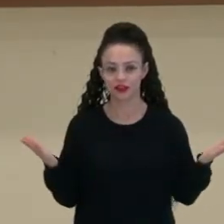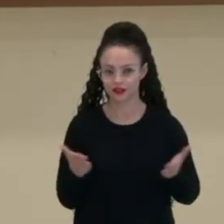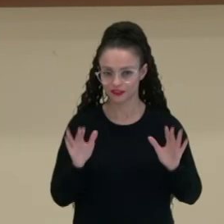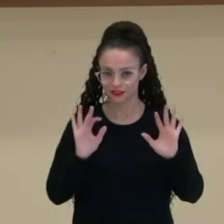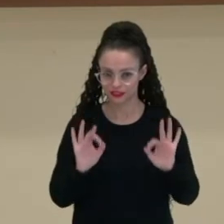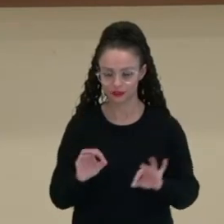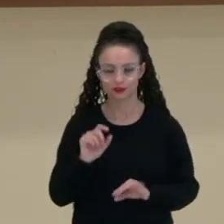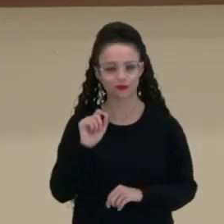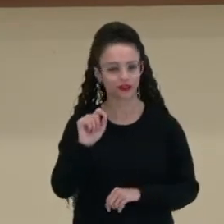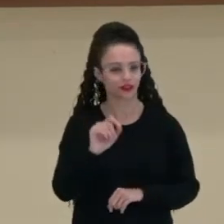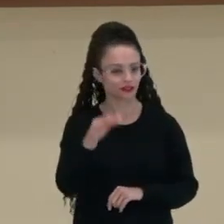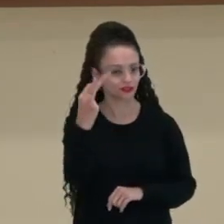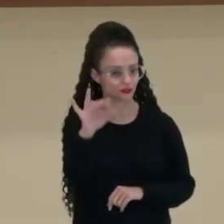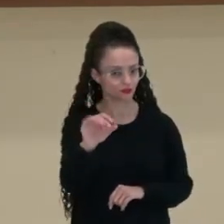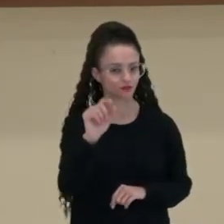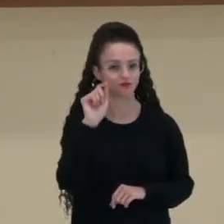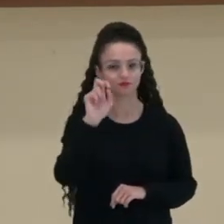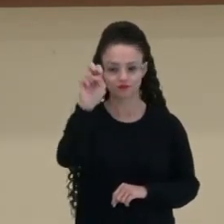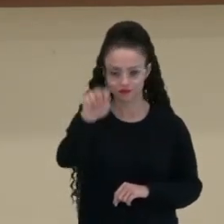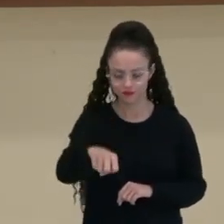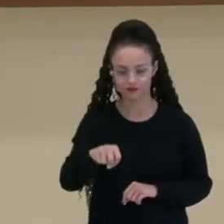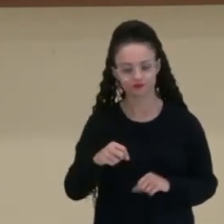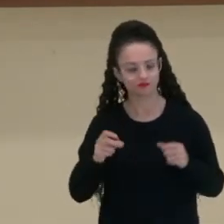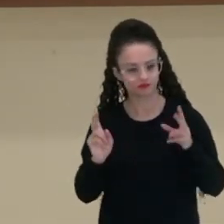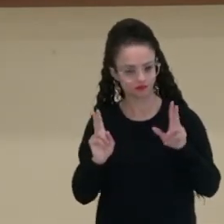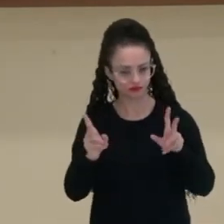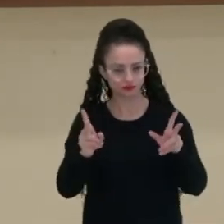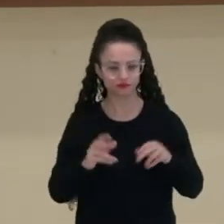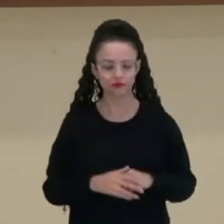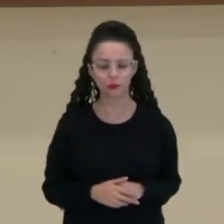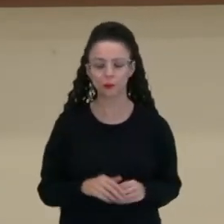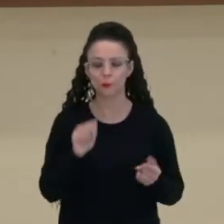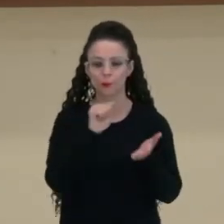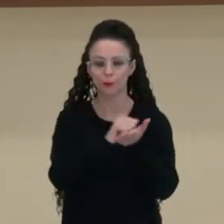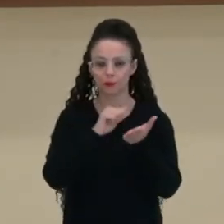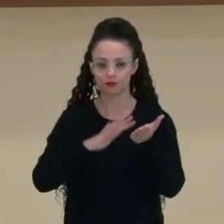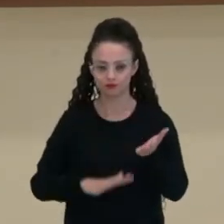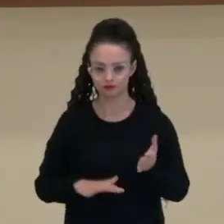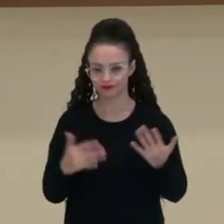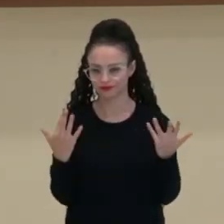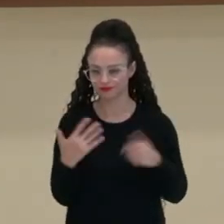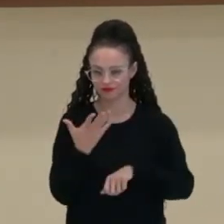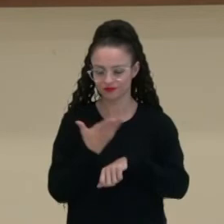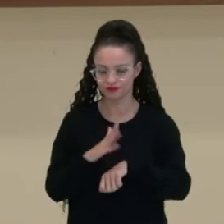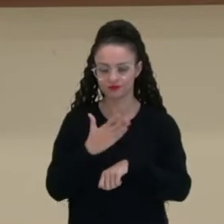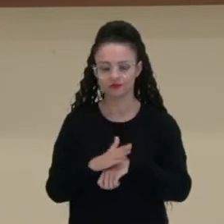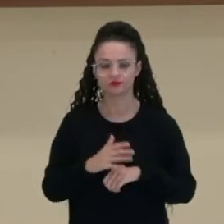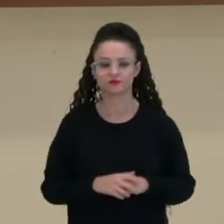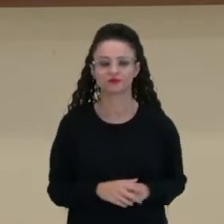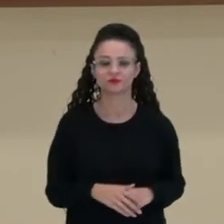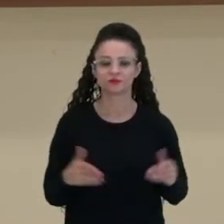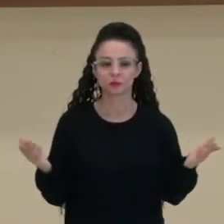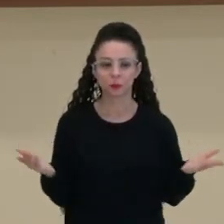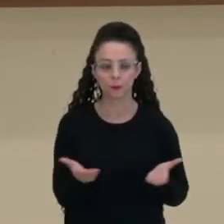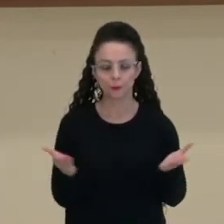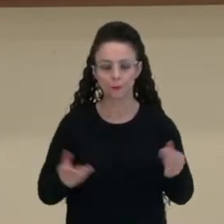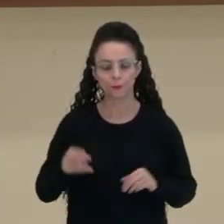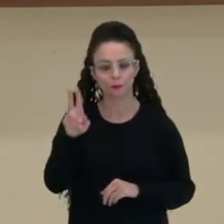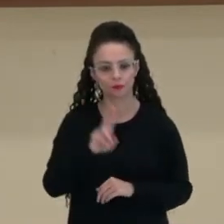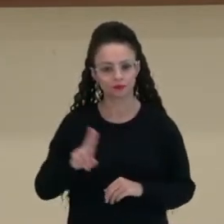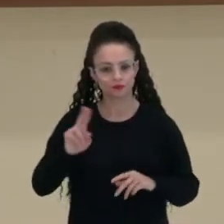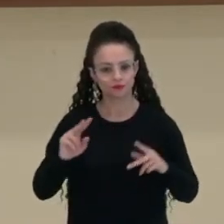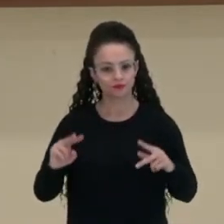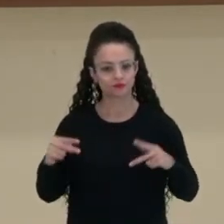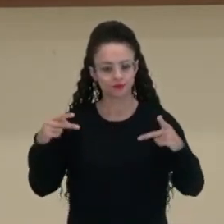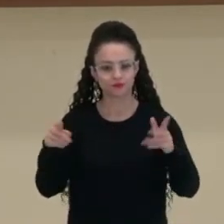Acertou quem disse sim, sempre. Atividade mão na massa. E hoje, usando o link